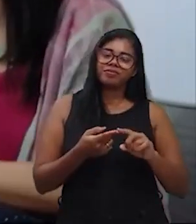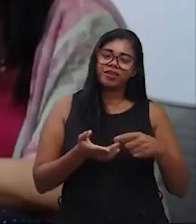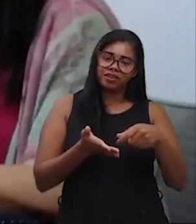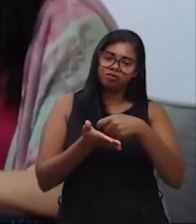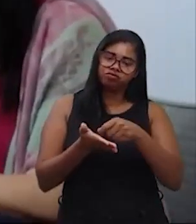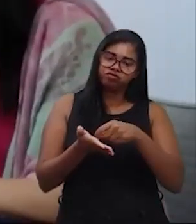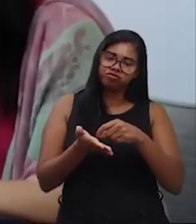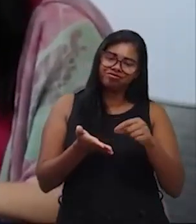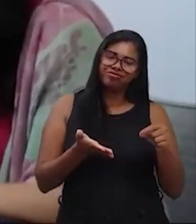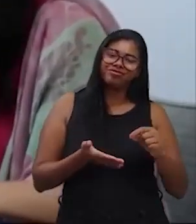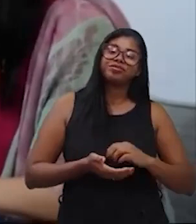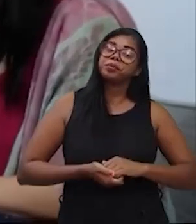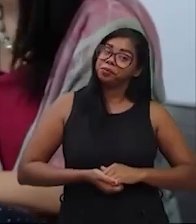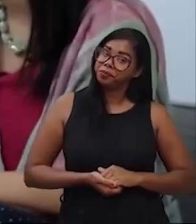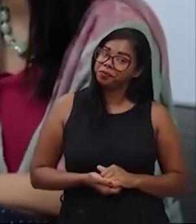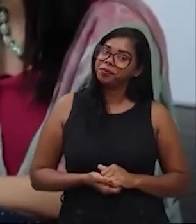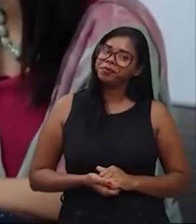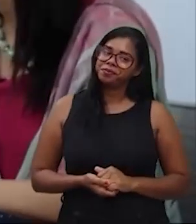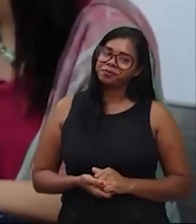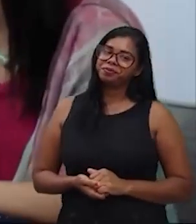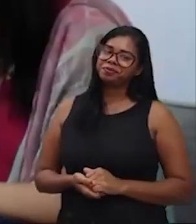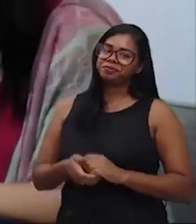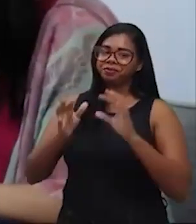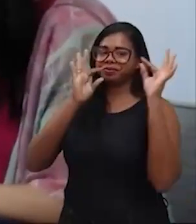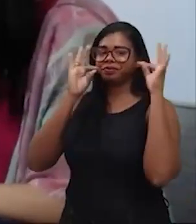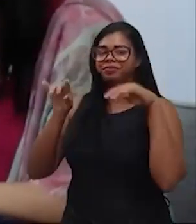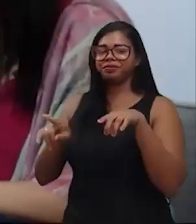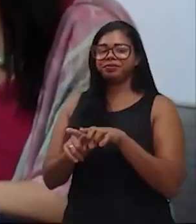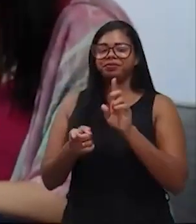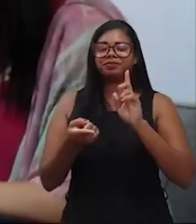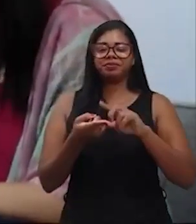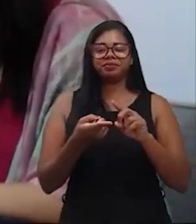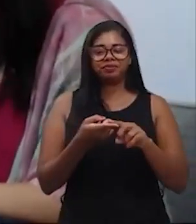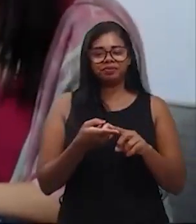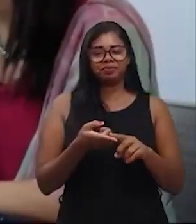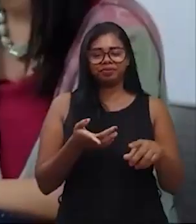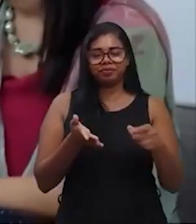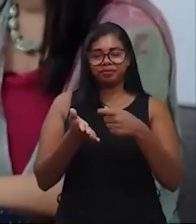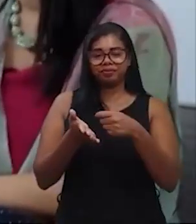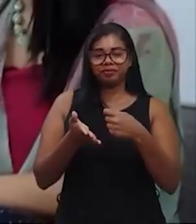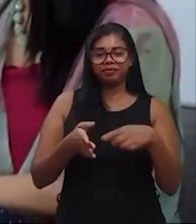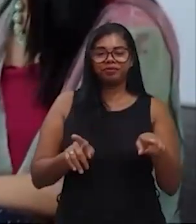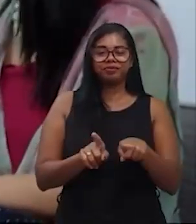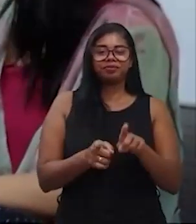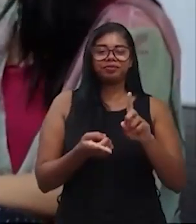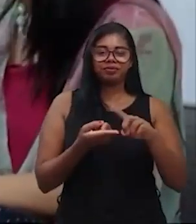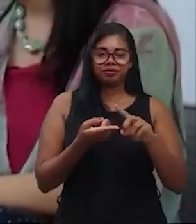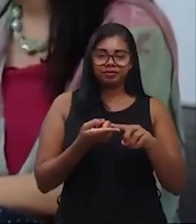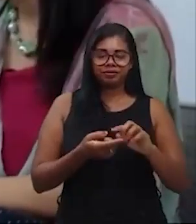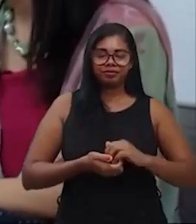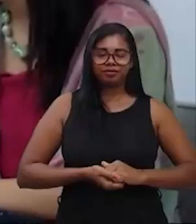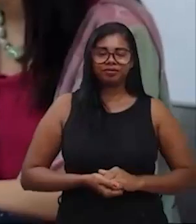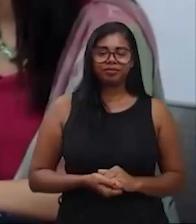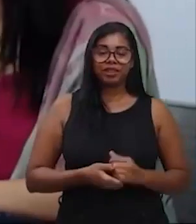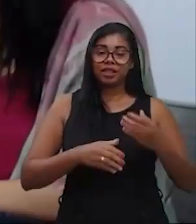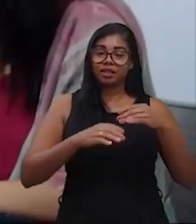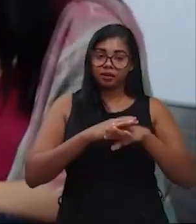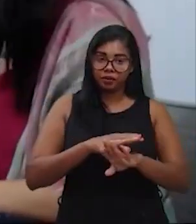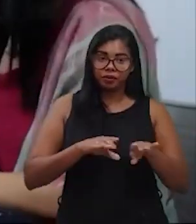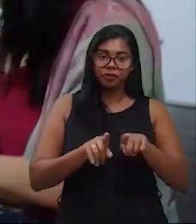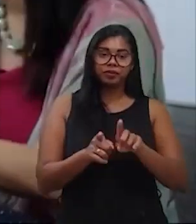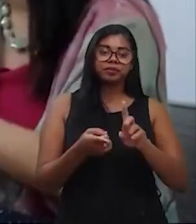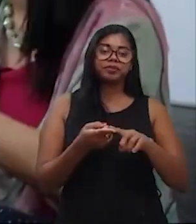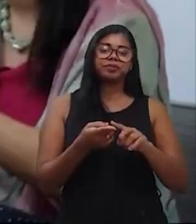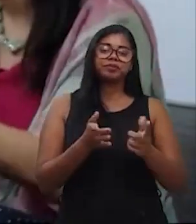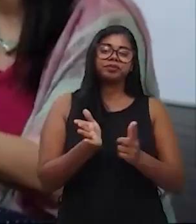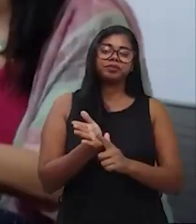Rabisco muito, sempre que eu, não é? E é interessante porque às vezes esse rabiscar Eu guardo muito, né,